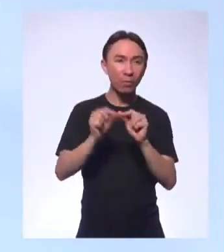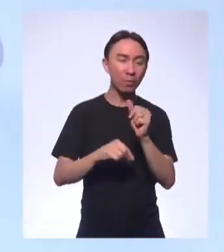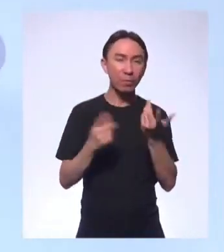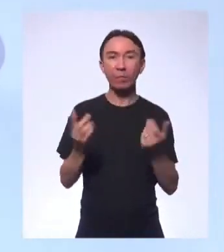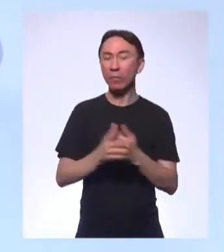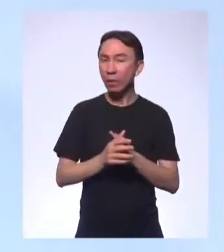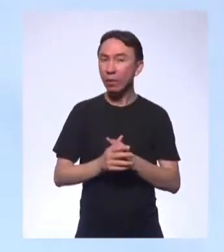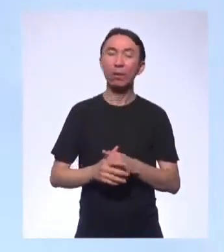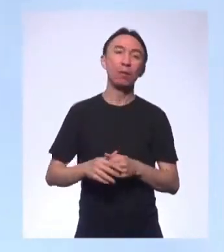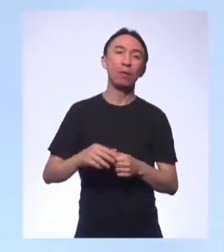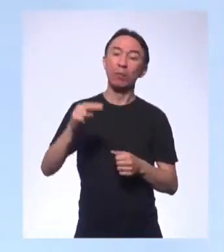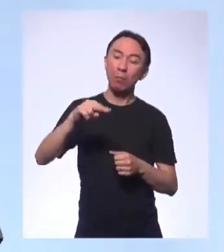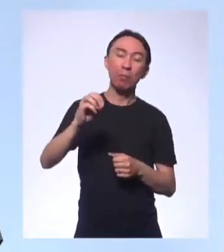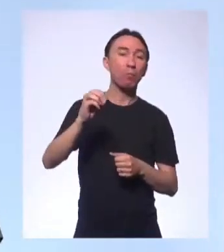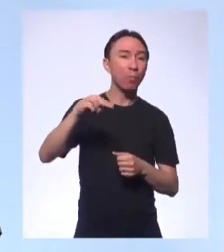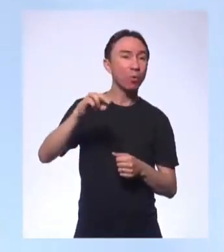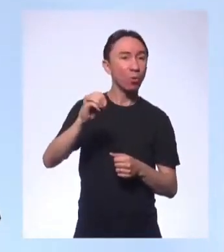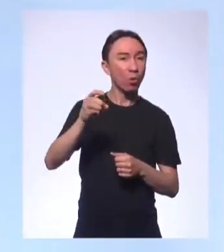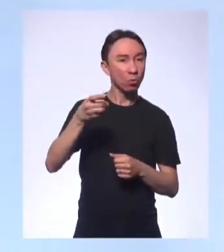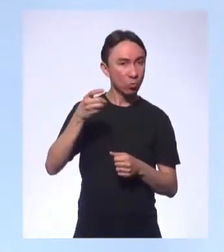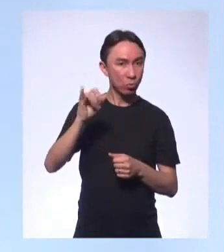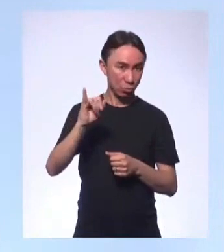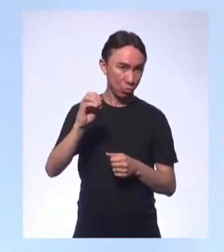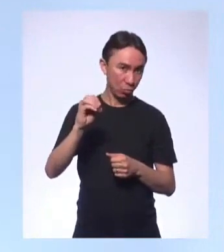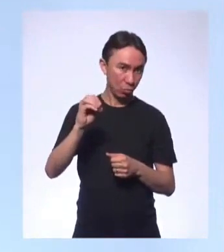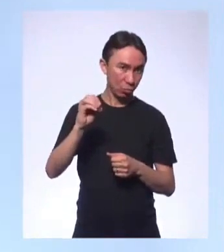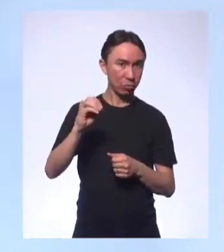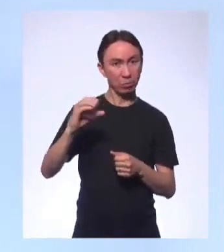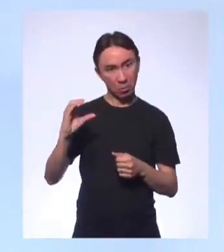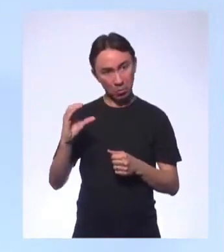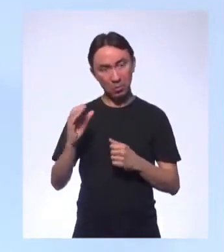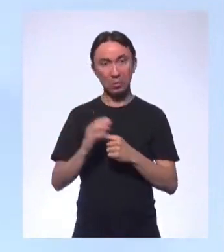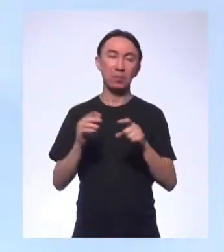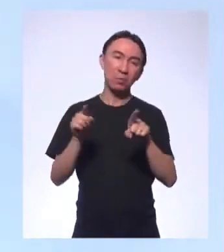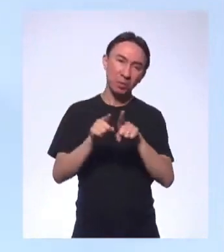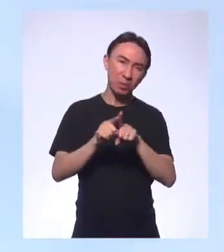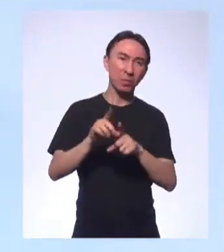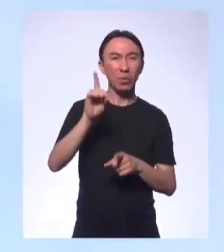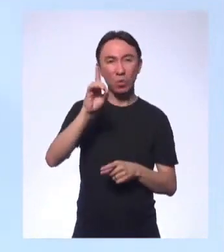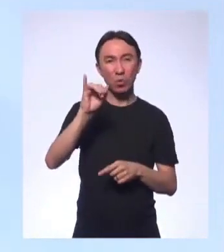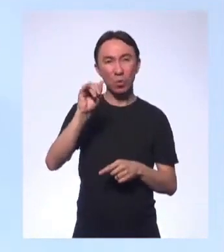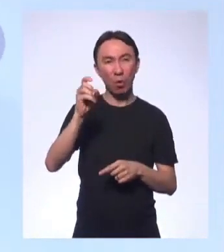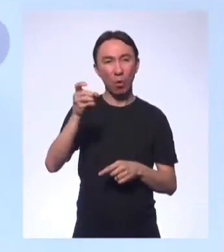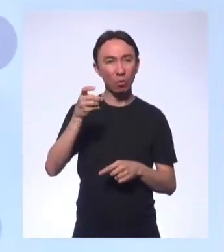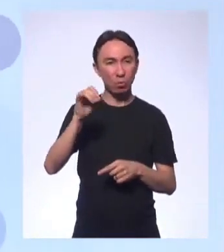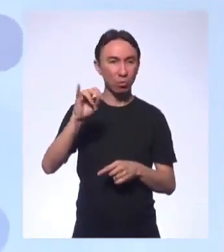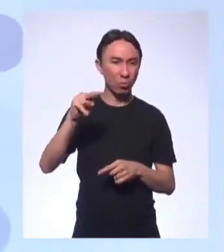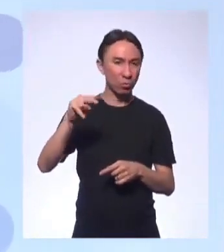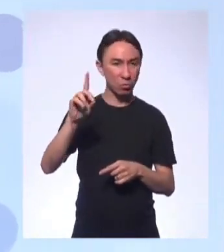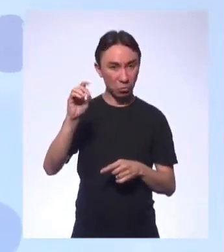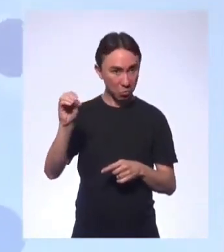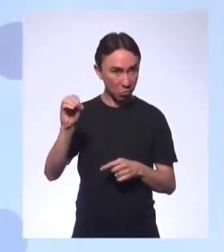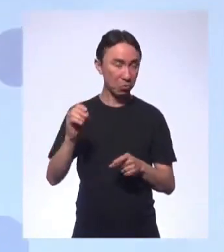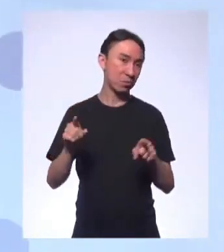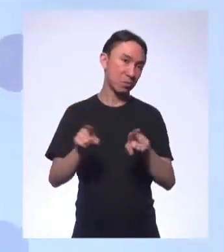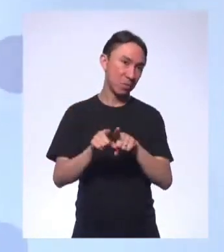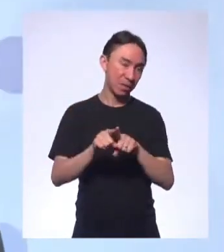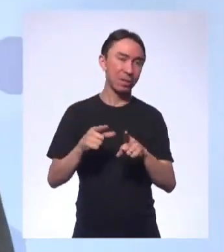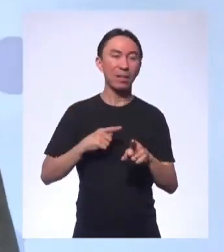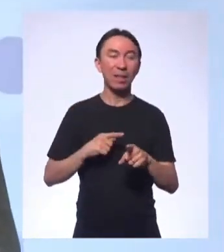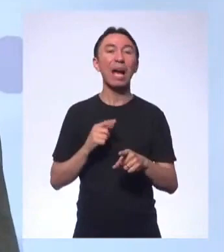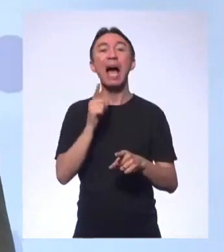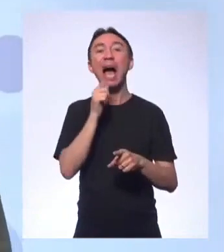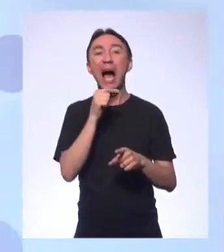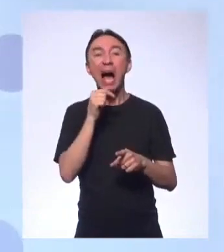dióxido de carbono também, que em excesso acaba sendo um poluente. Aí nós temos, né, a poluição da água, a poluição